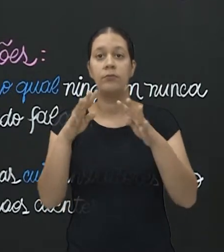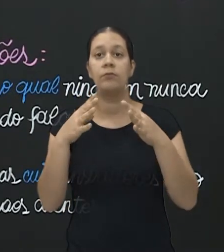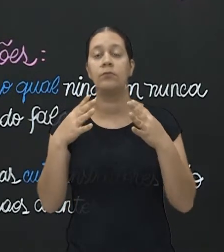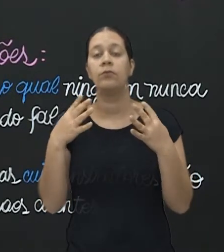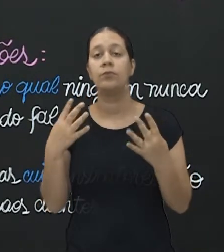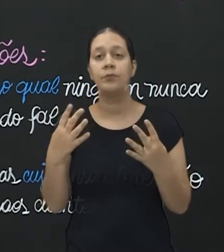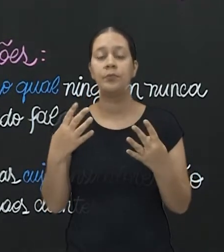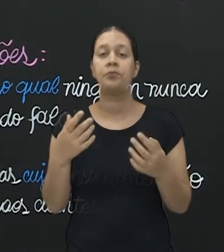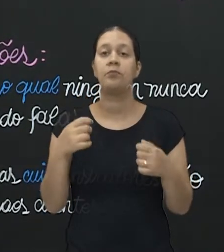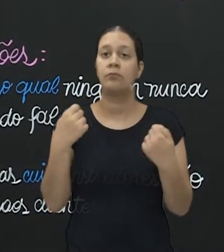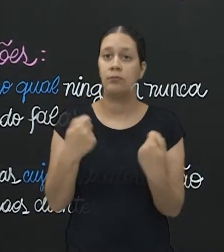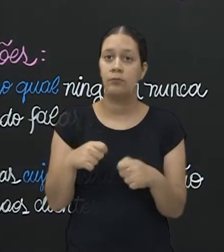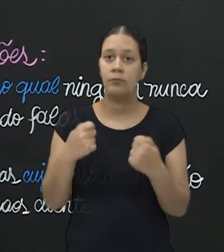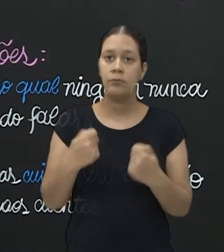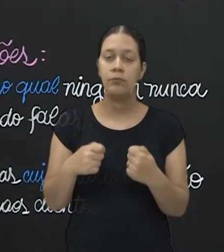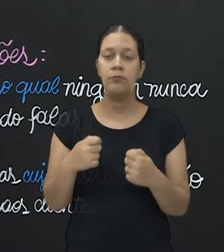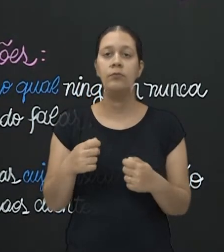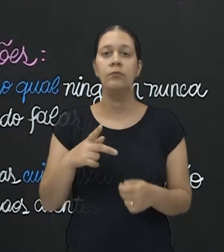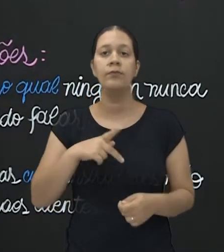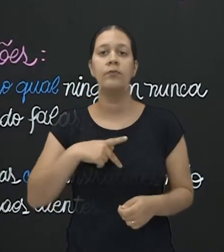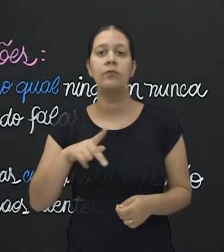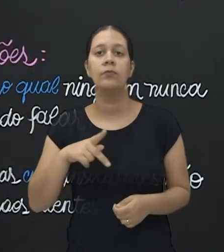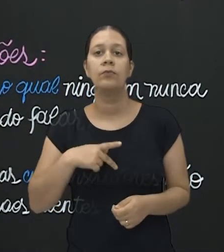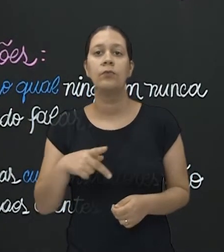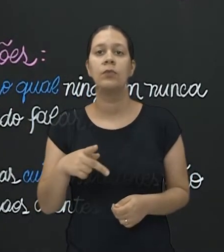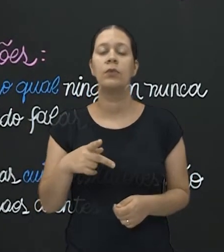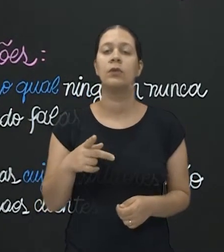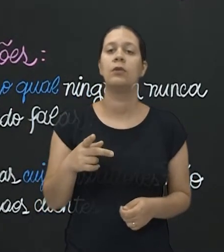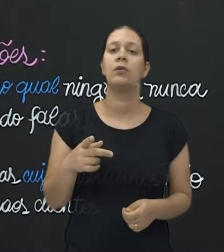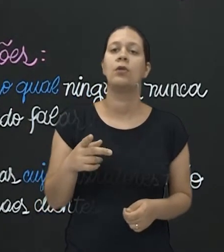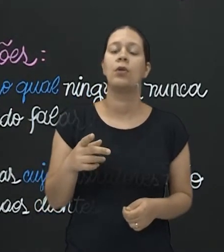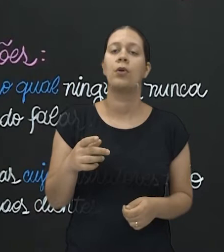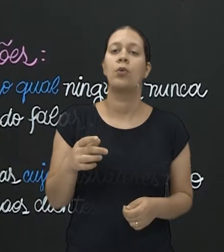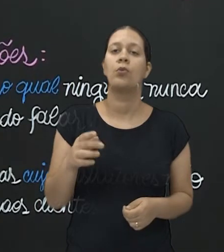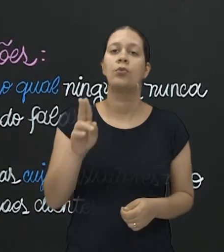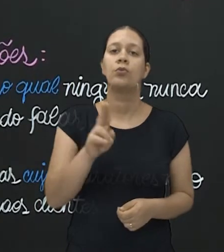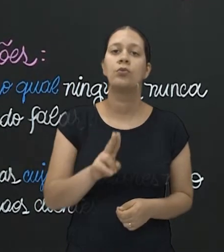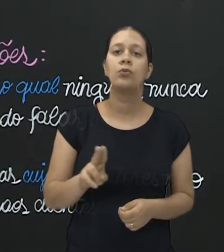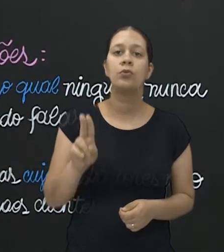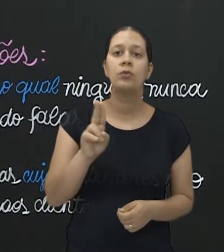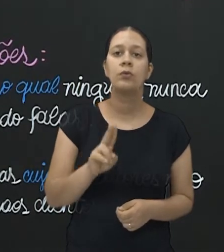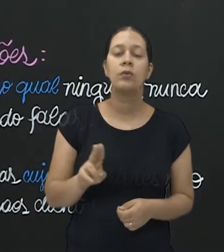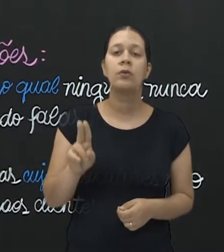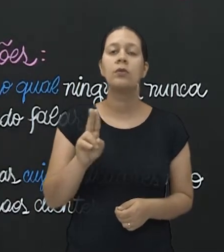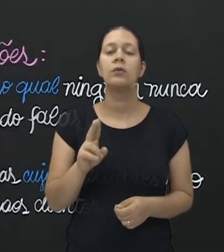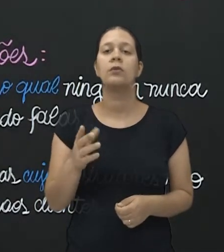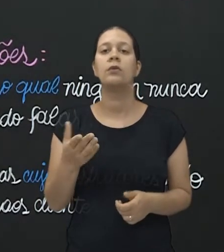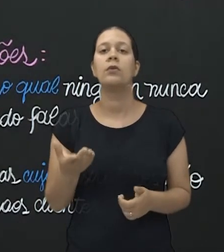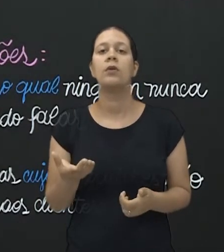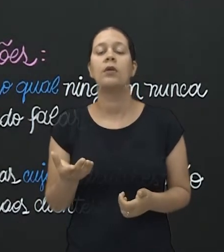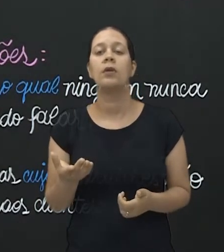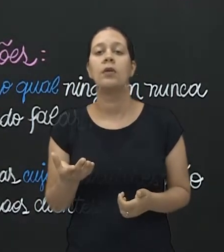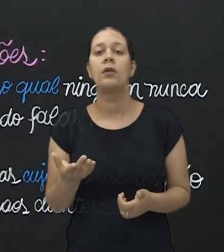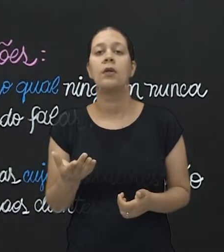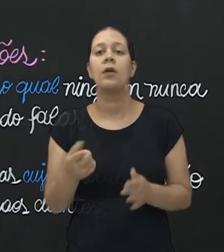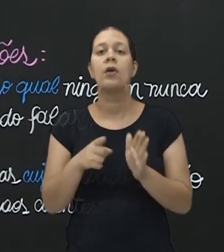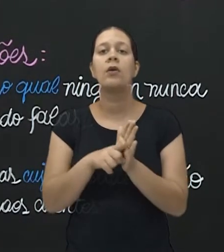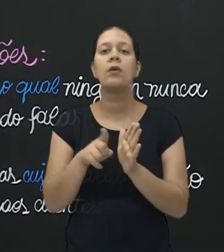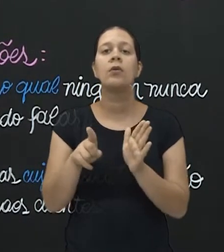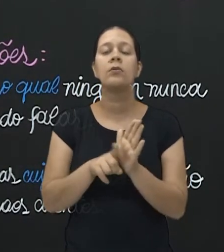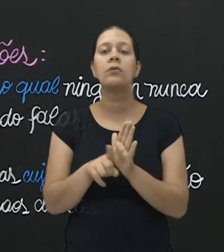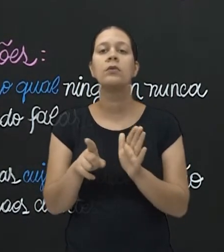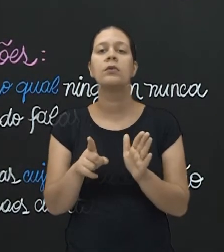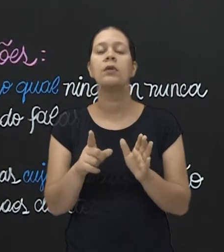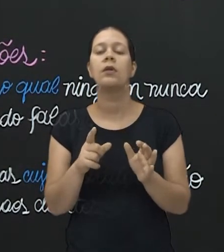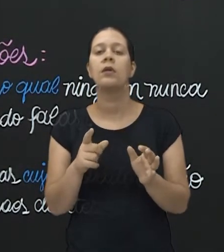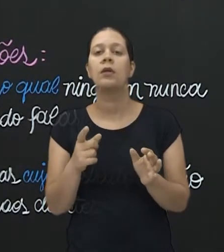para distinguir se esse pronome está sendo utilizado como pronome relativo ou como pronome interrogativo, eu preciso perceber a relação com